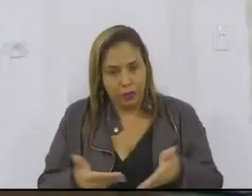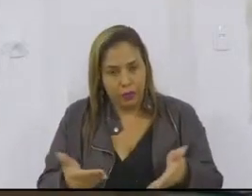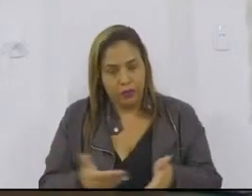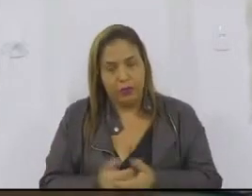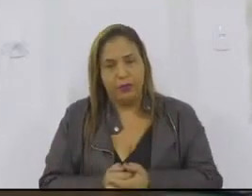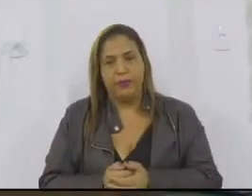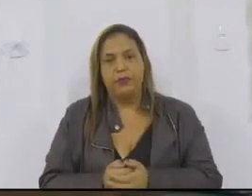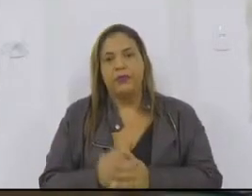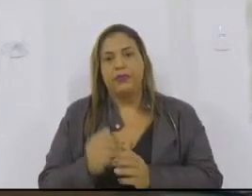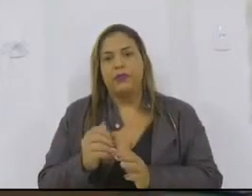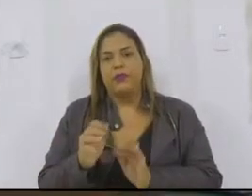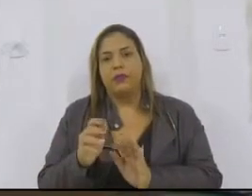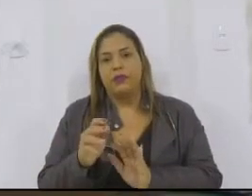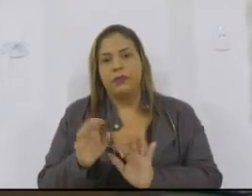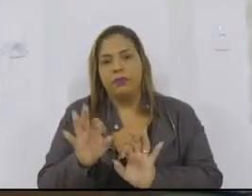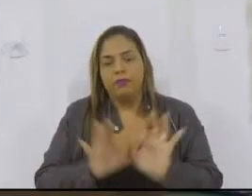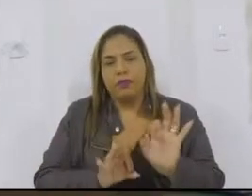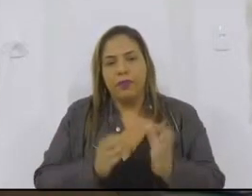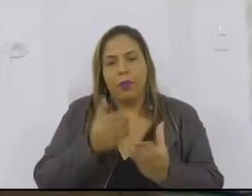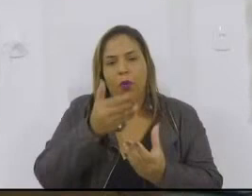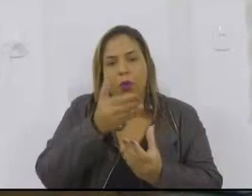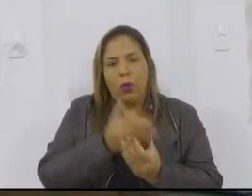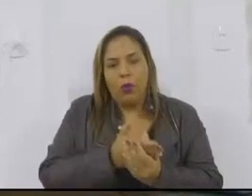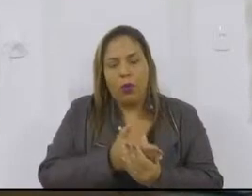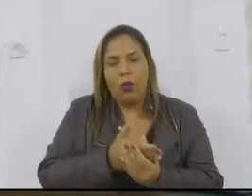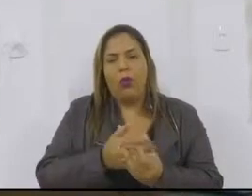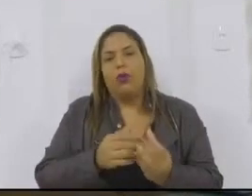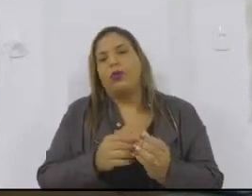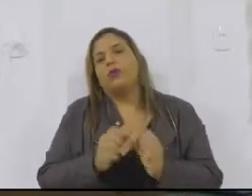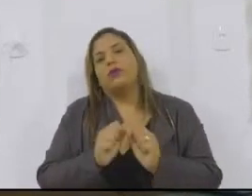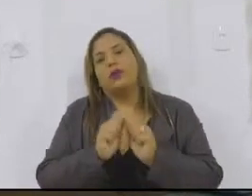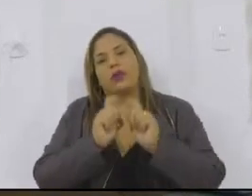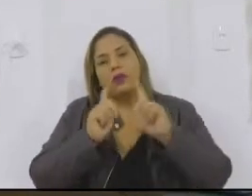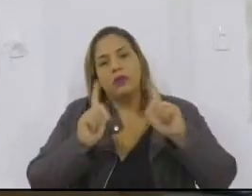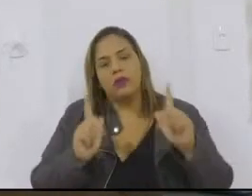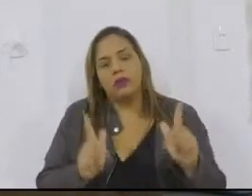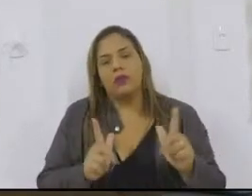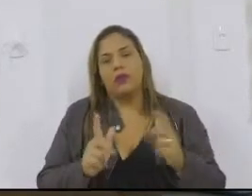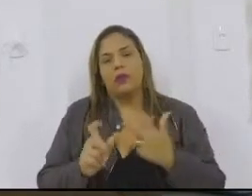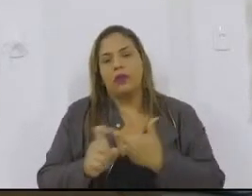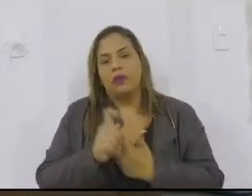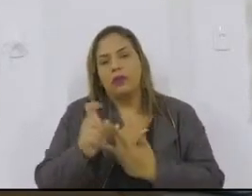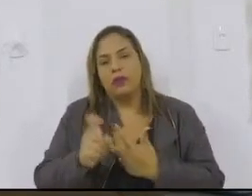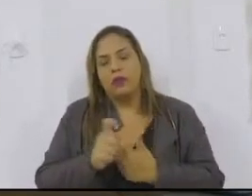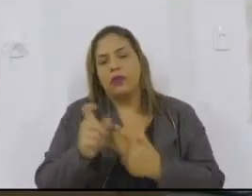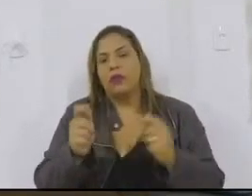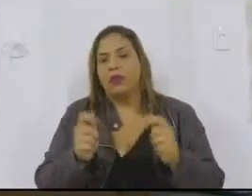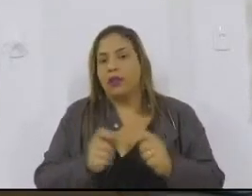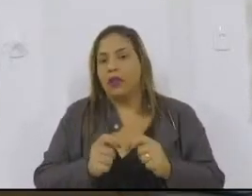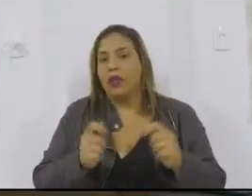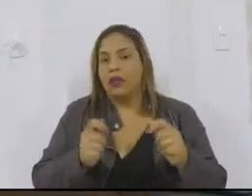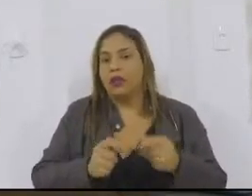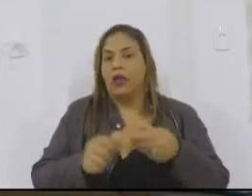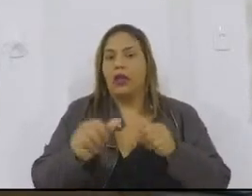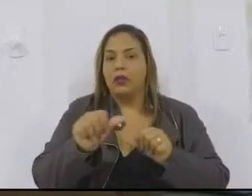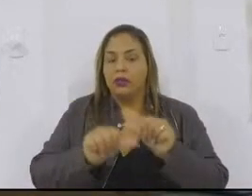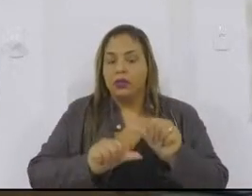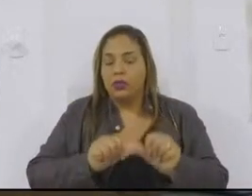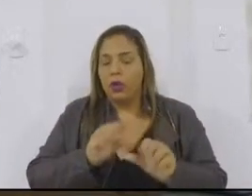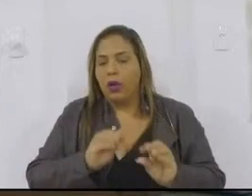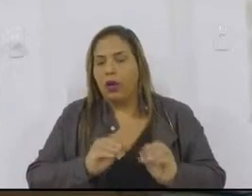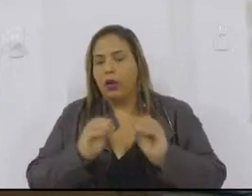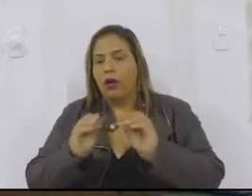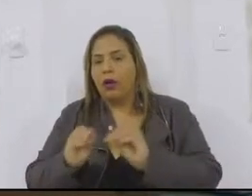de suplementação, que é uma ação típica do Poder Legislativo, deixando claro que, ainda que o Executivo tenha percentual de remanejamento aprovado, não